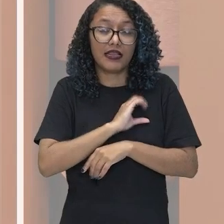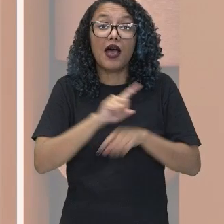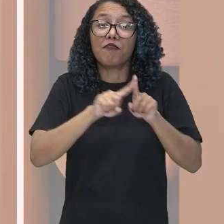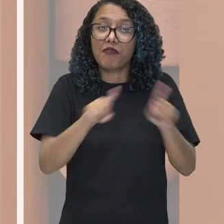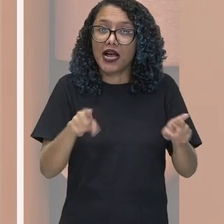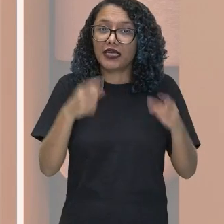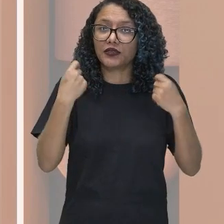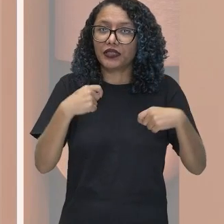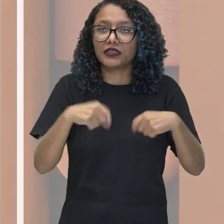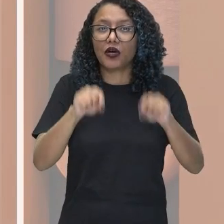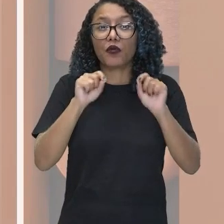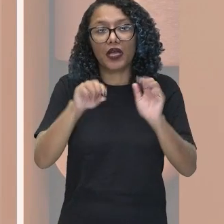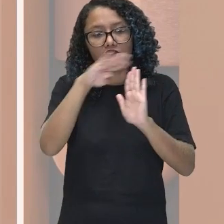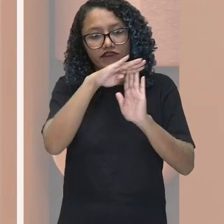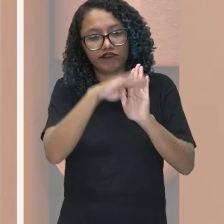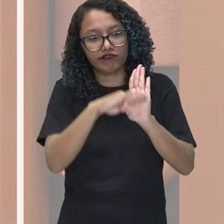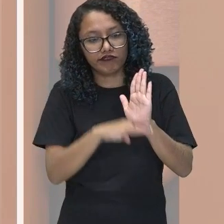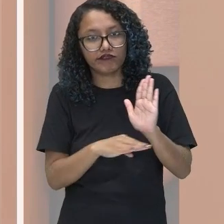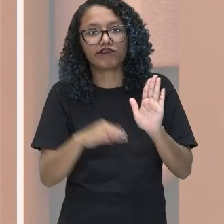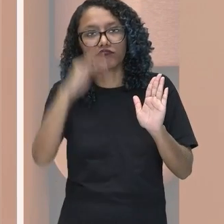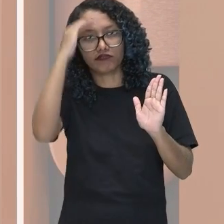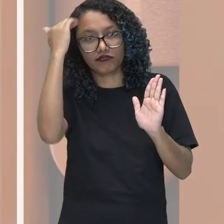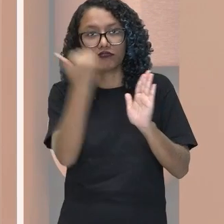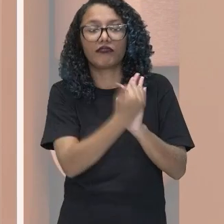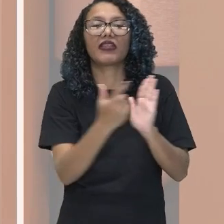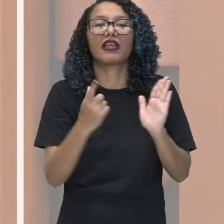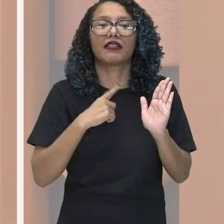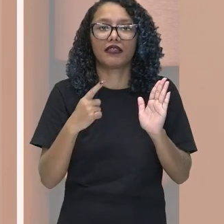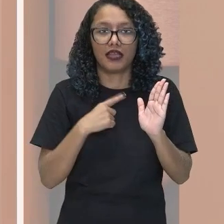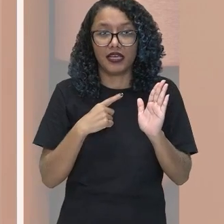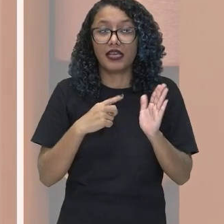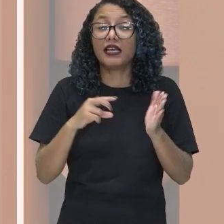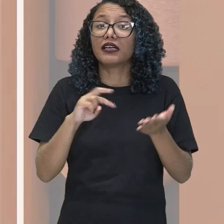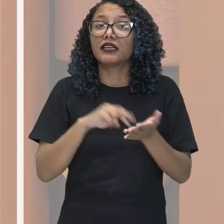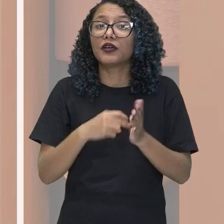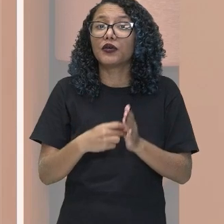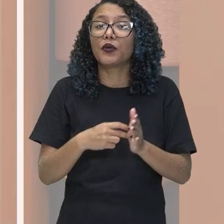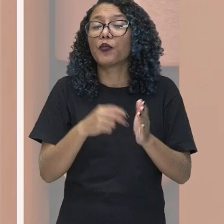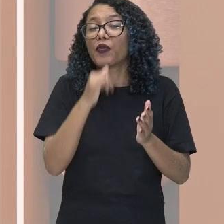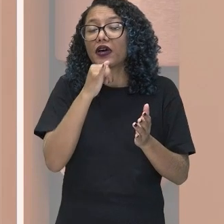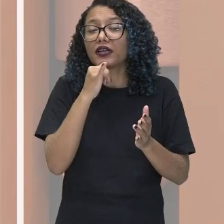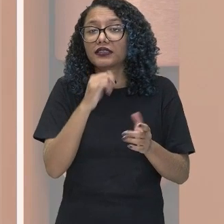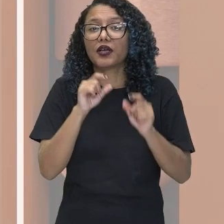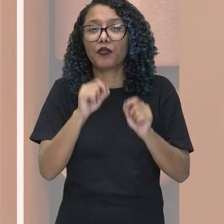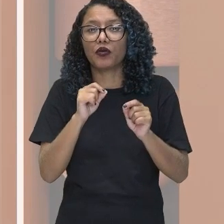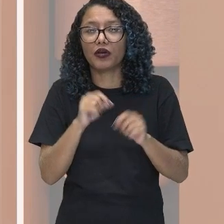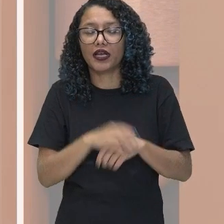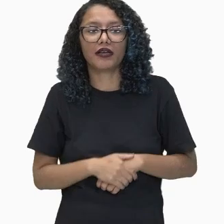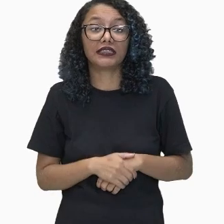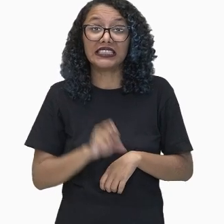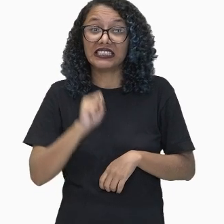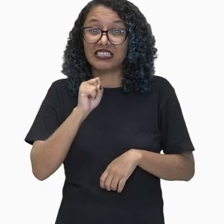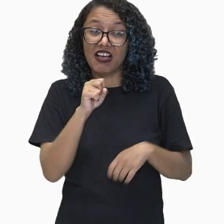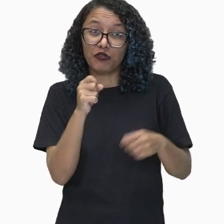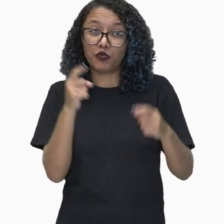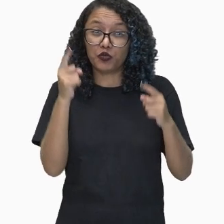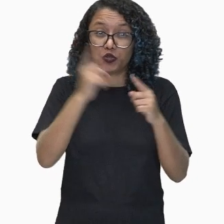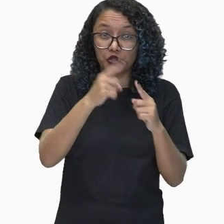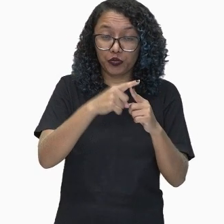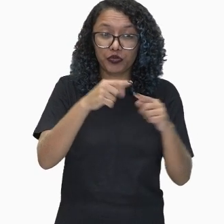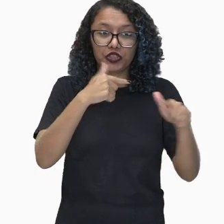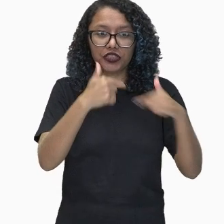conta que existem alguns critérios que é visar atender justamente a porção que falta do mercado de trabalho.